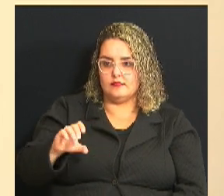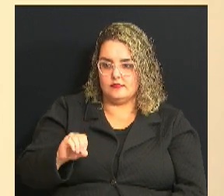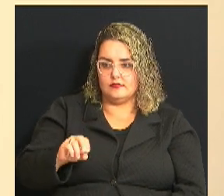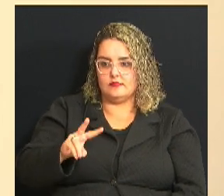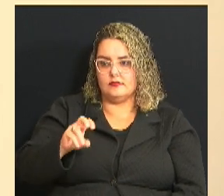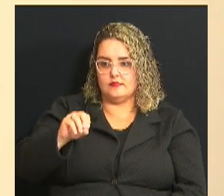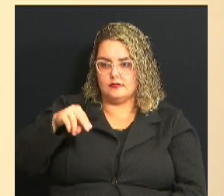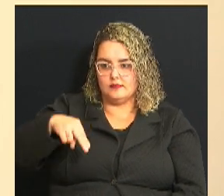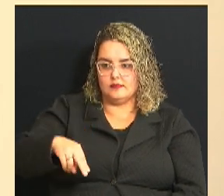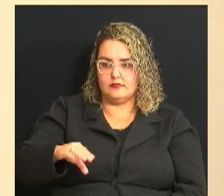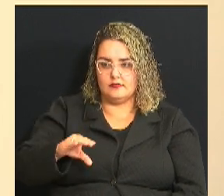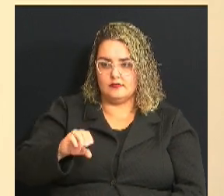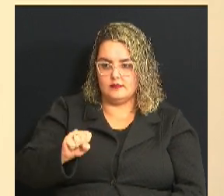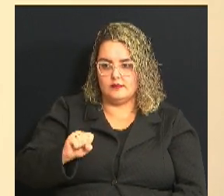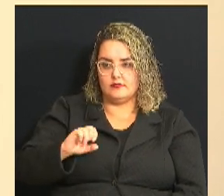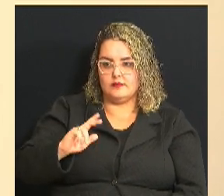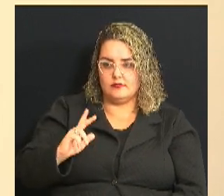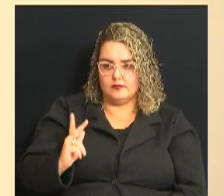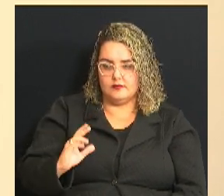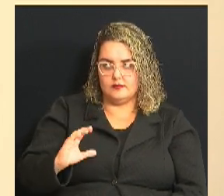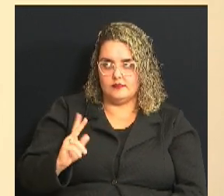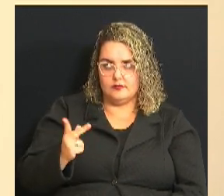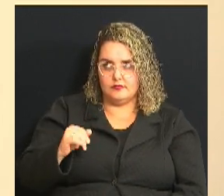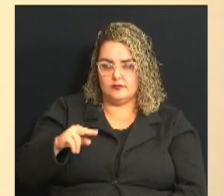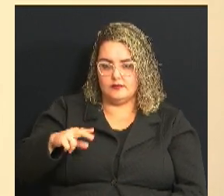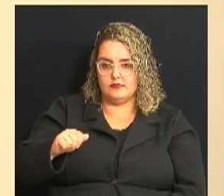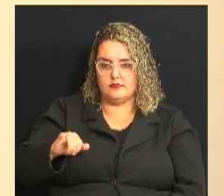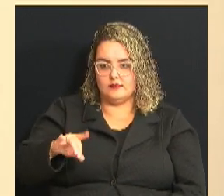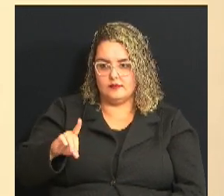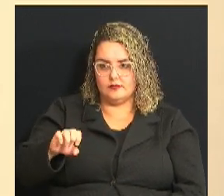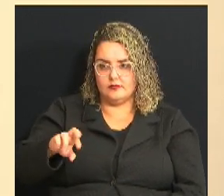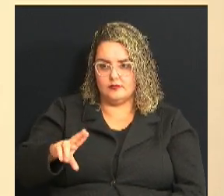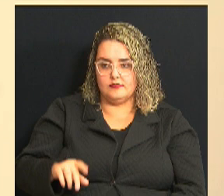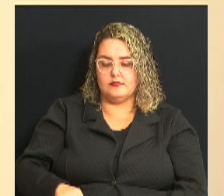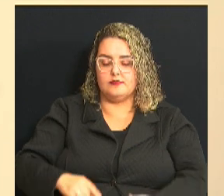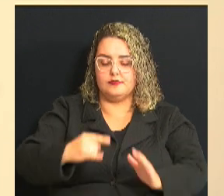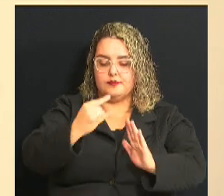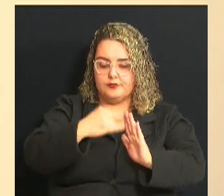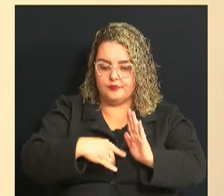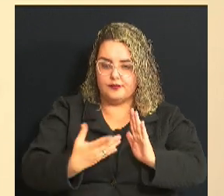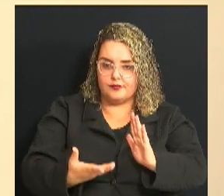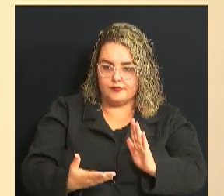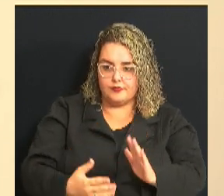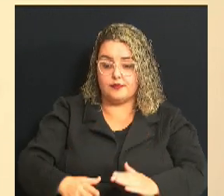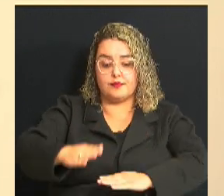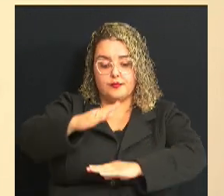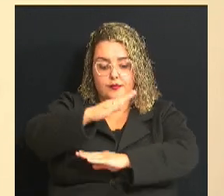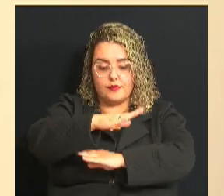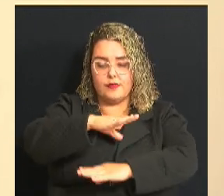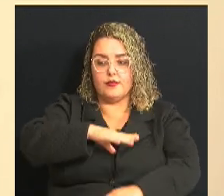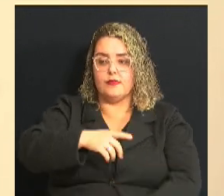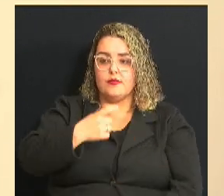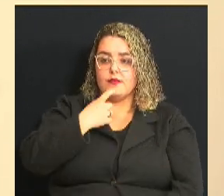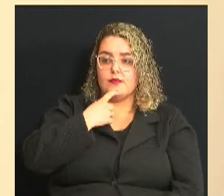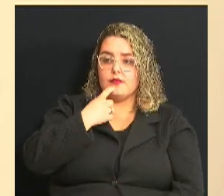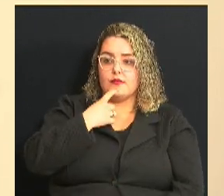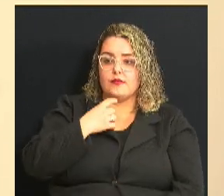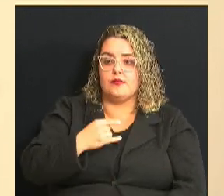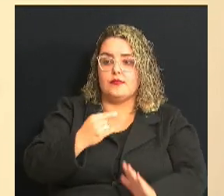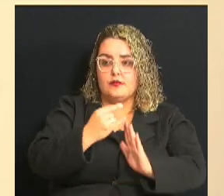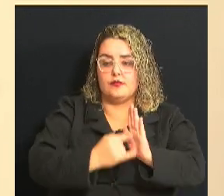O documento tem o seguinte teor: a Câmara Municipal de Campinas, nos termos do